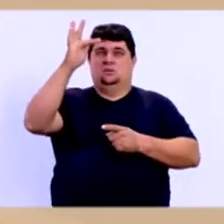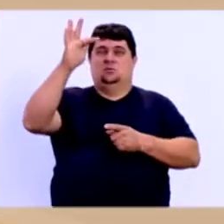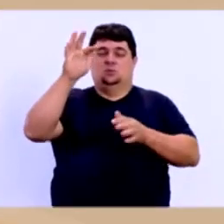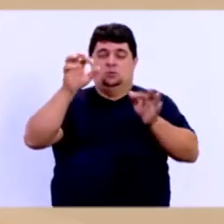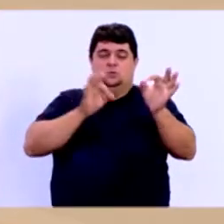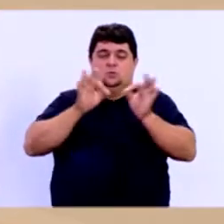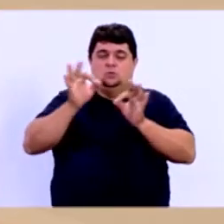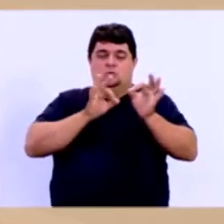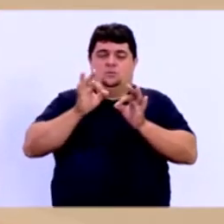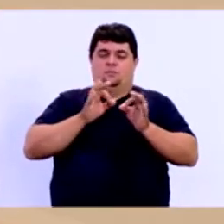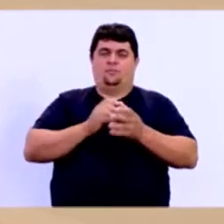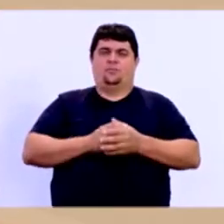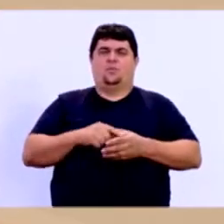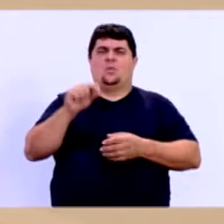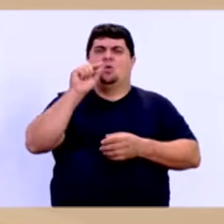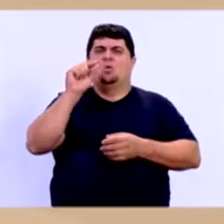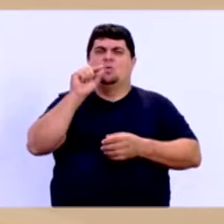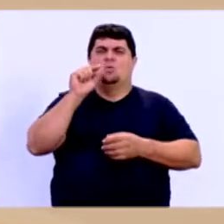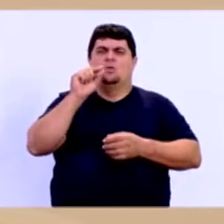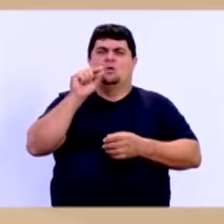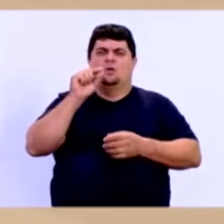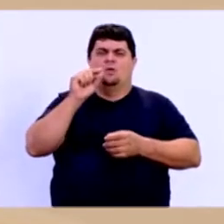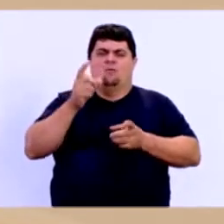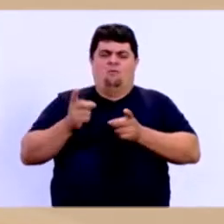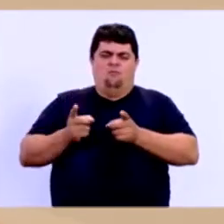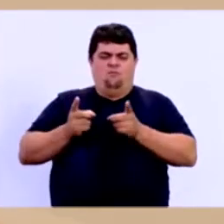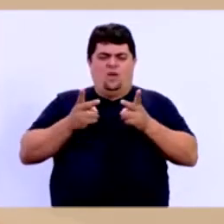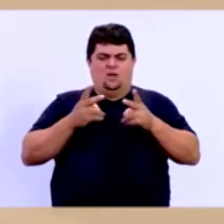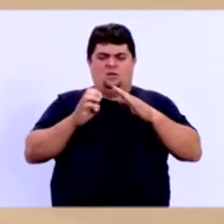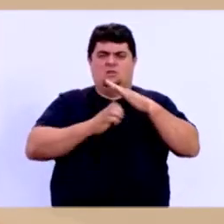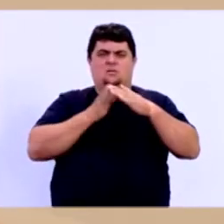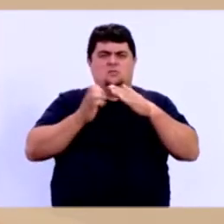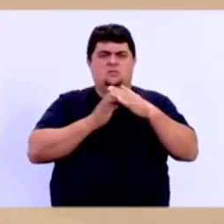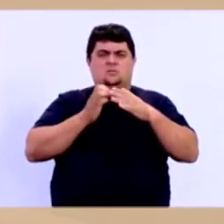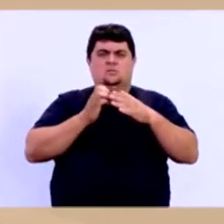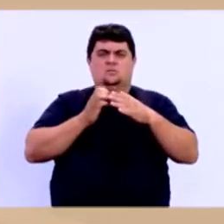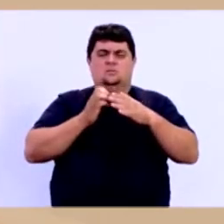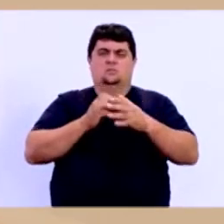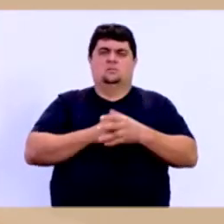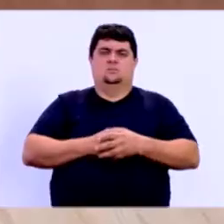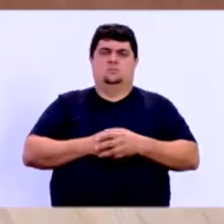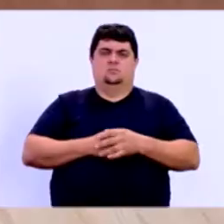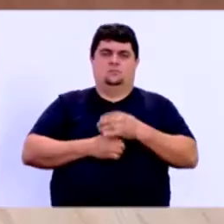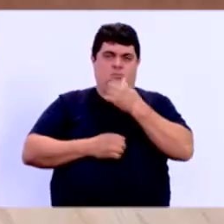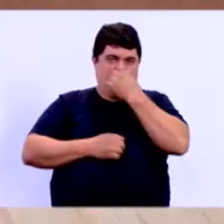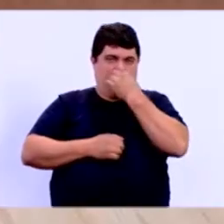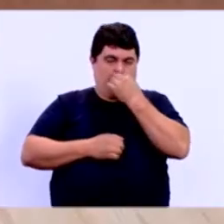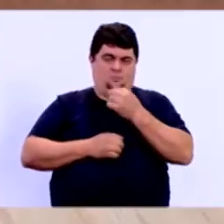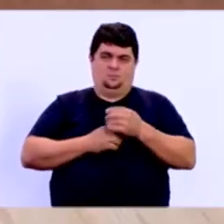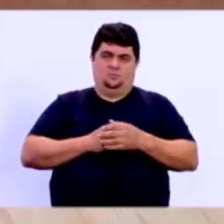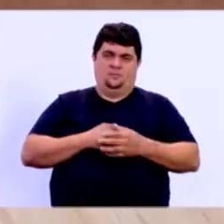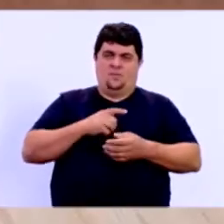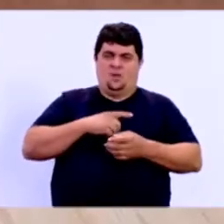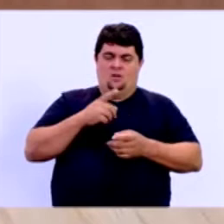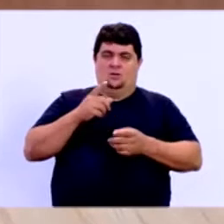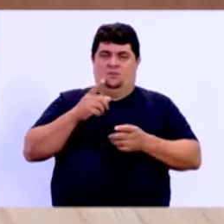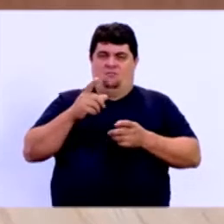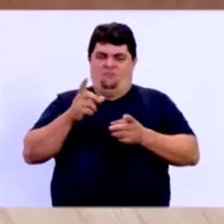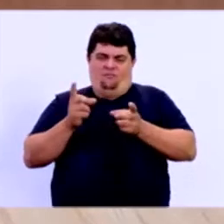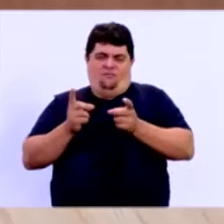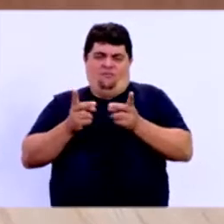né? Professor, e o que é um processo de venda de uma organização para essas organizações? Juraci, o processo de venda de